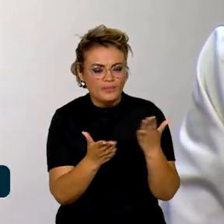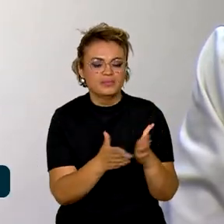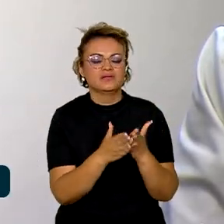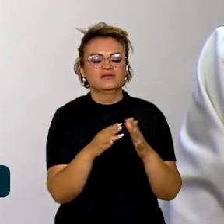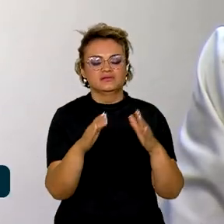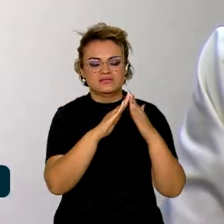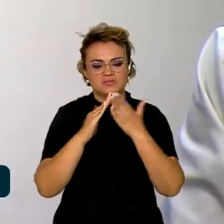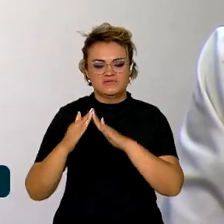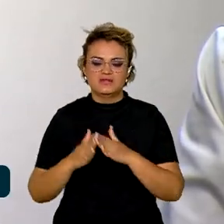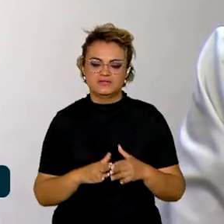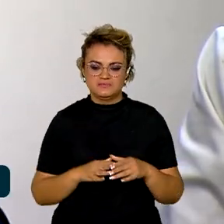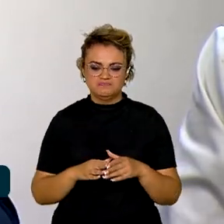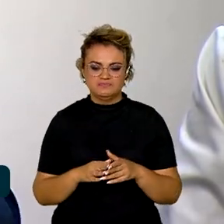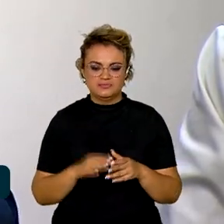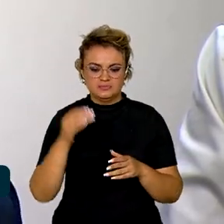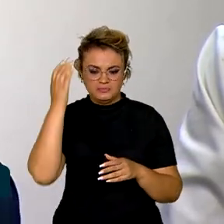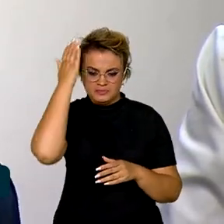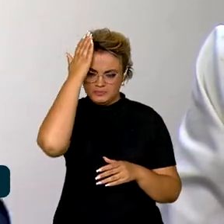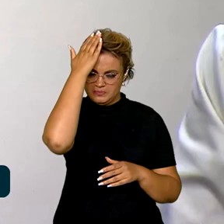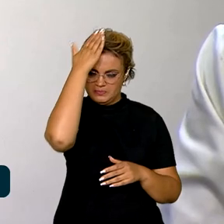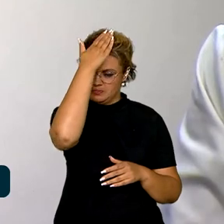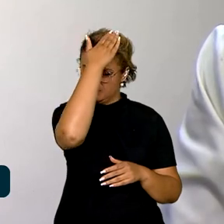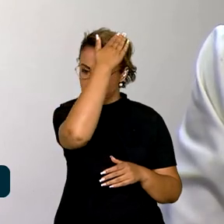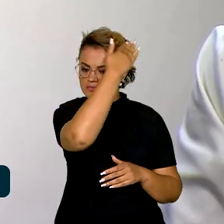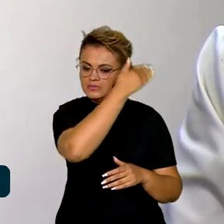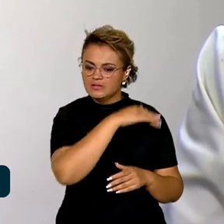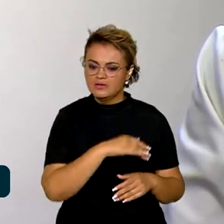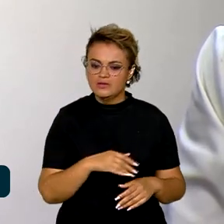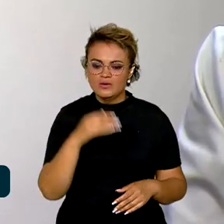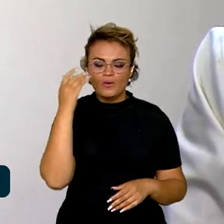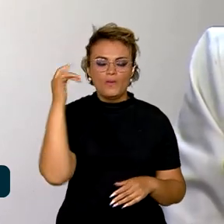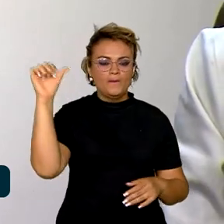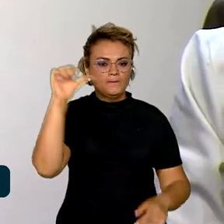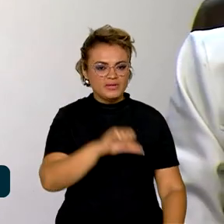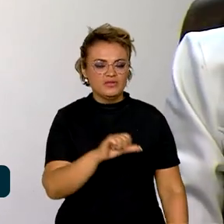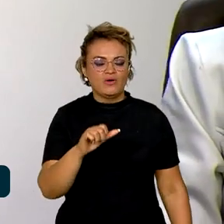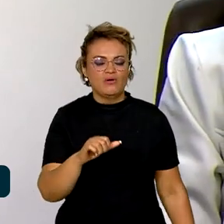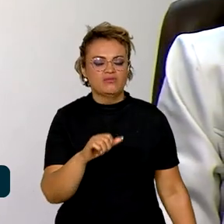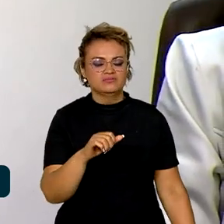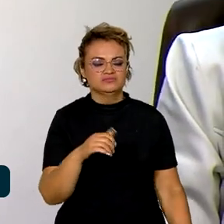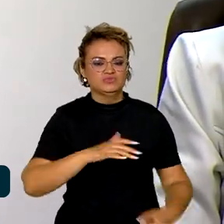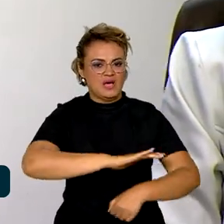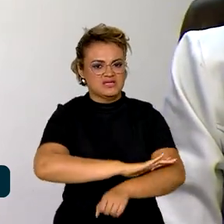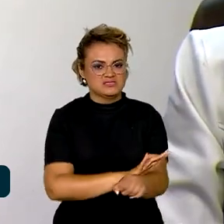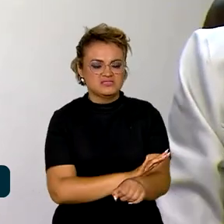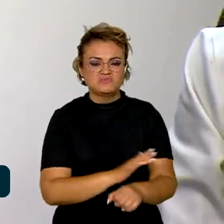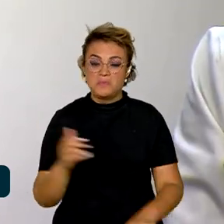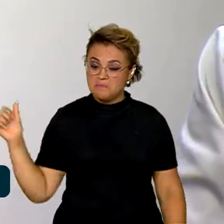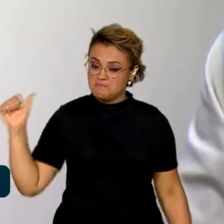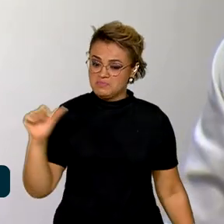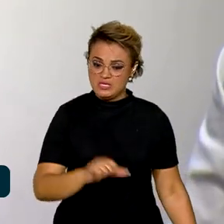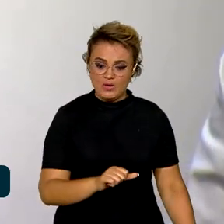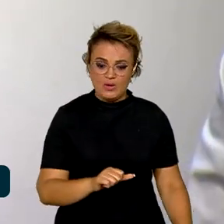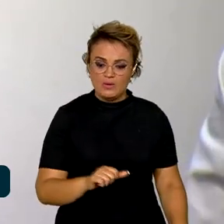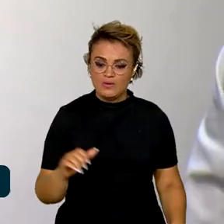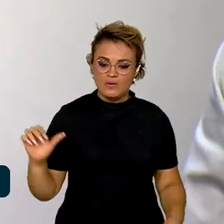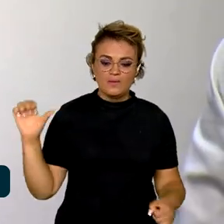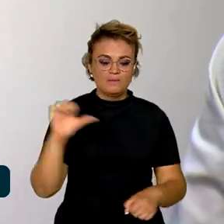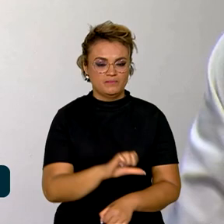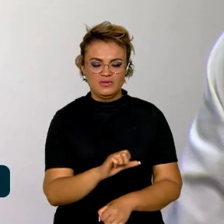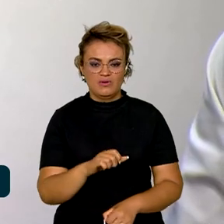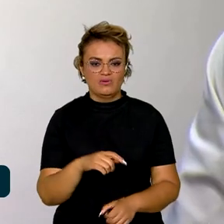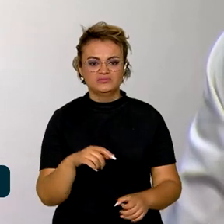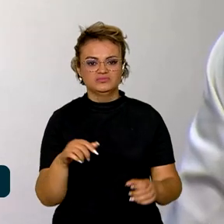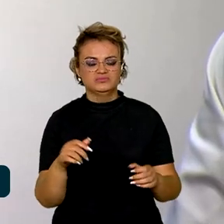das periferias. Talvez a face mais perversa do racismo institucional, do racismo estruturado na